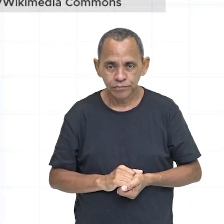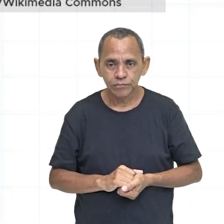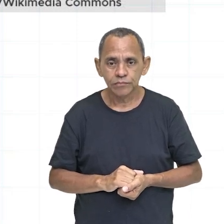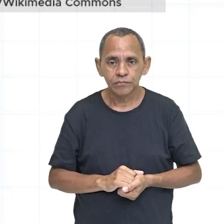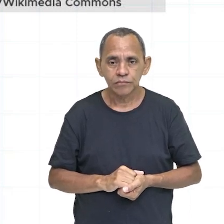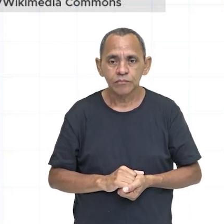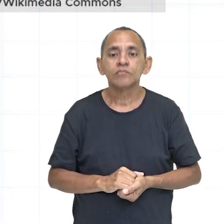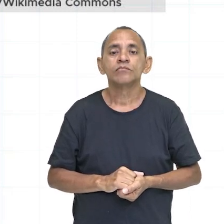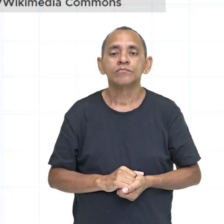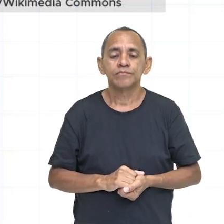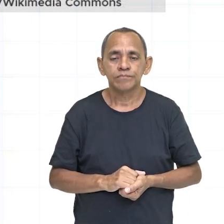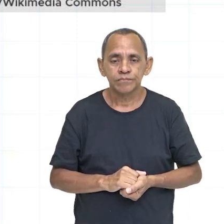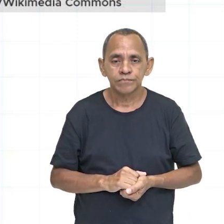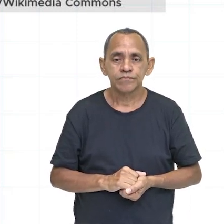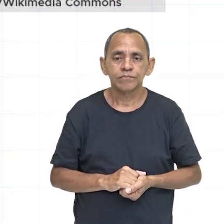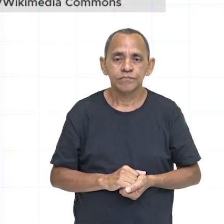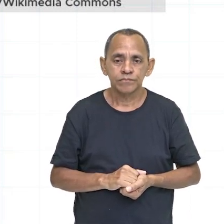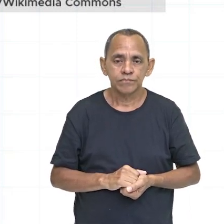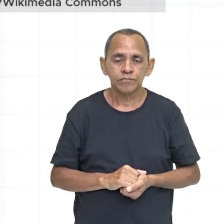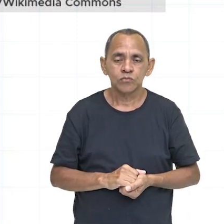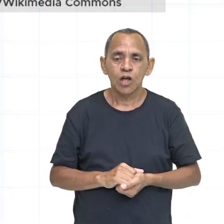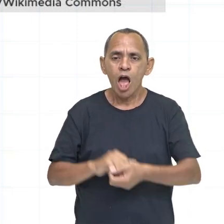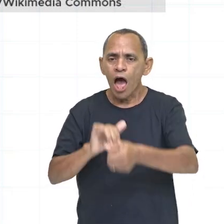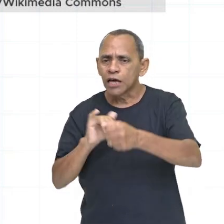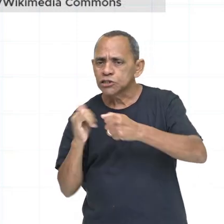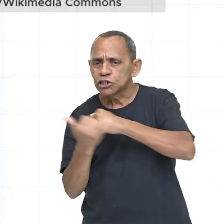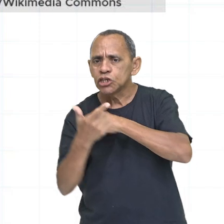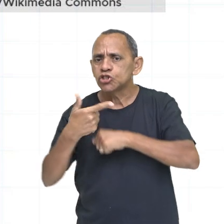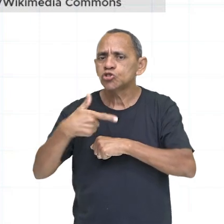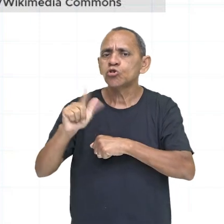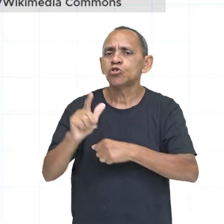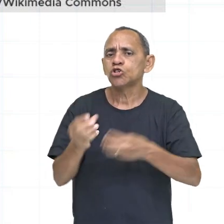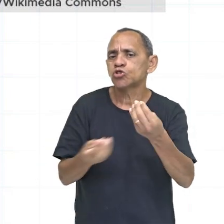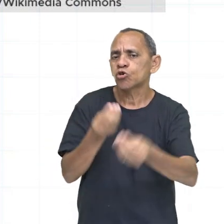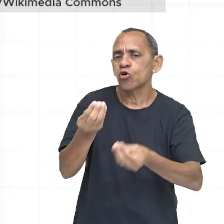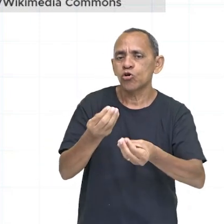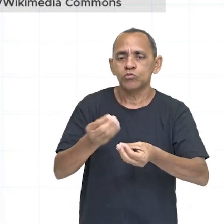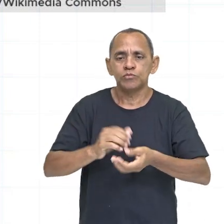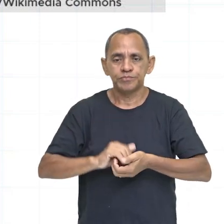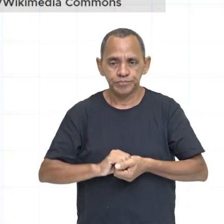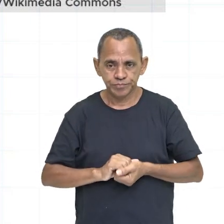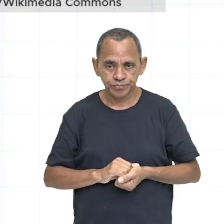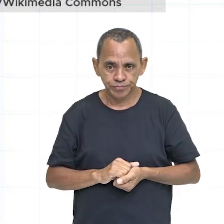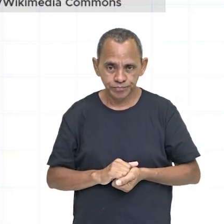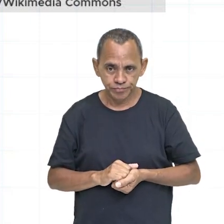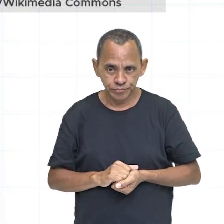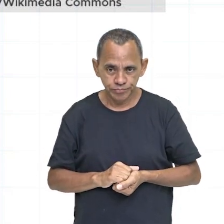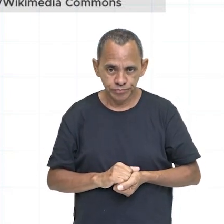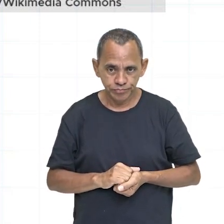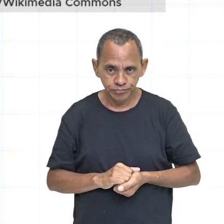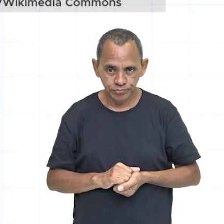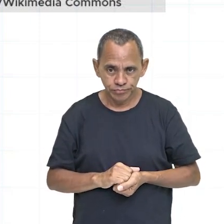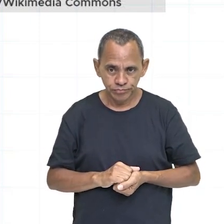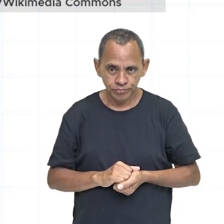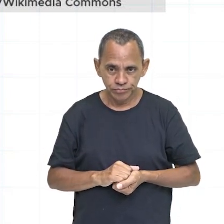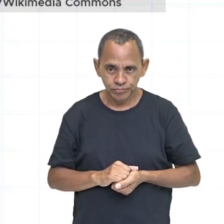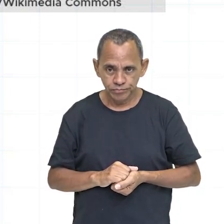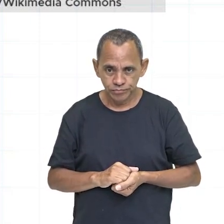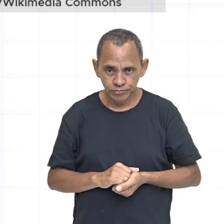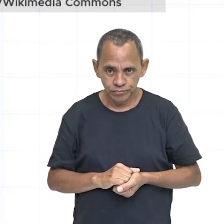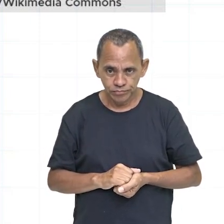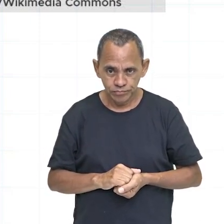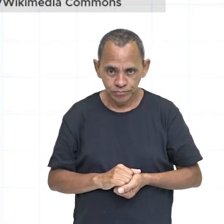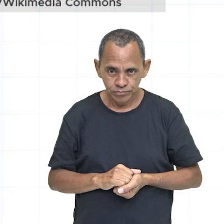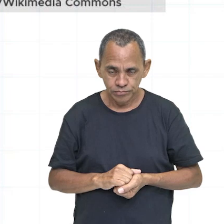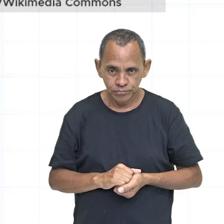Pacific Islands, nas outras ilhas. Various islands, including Fiji, Papua